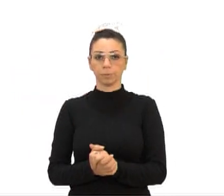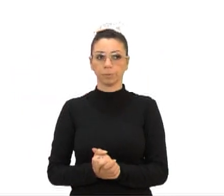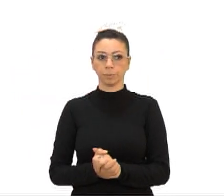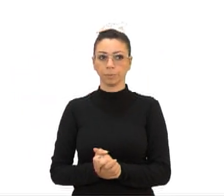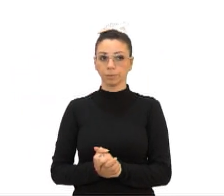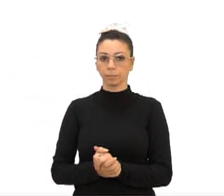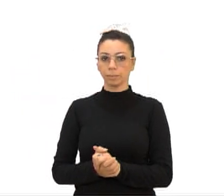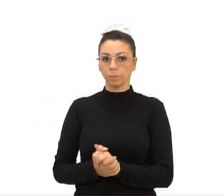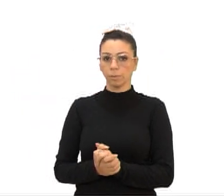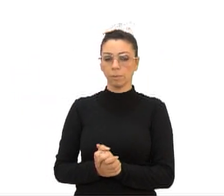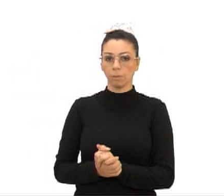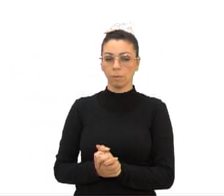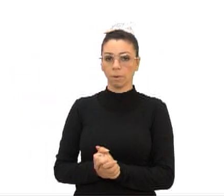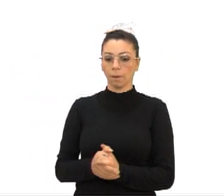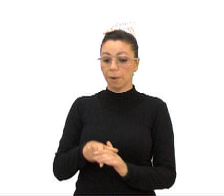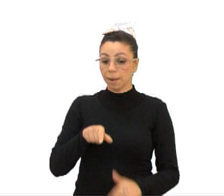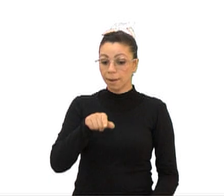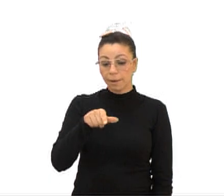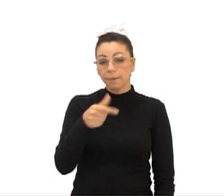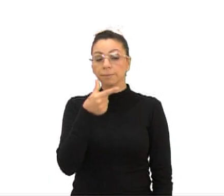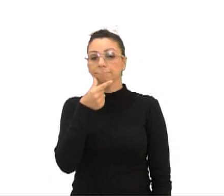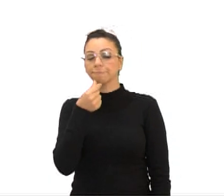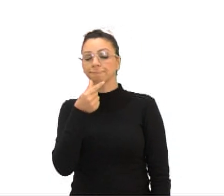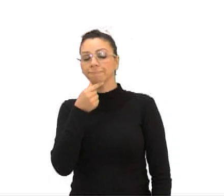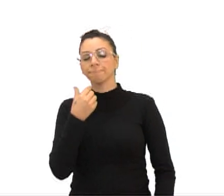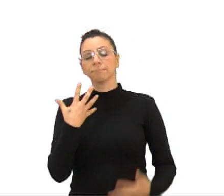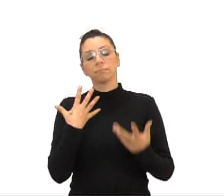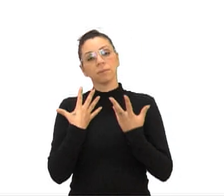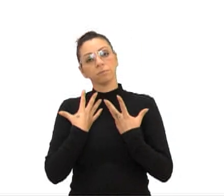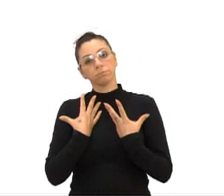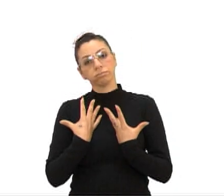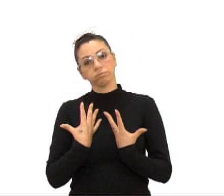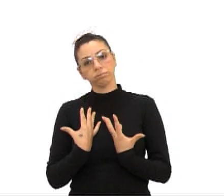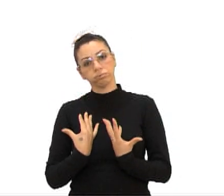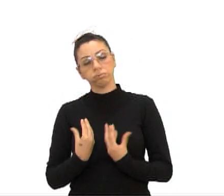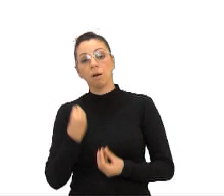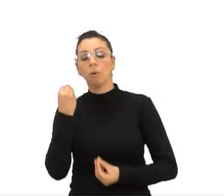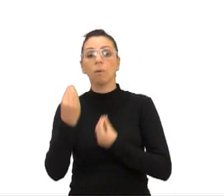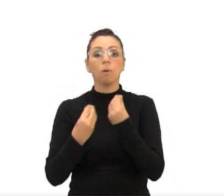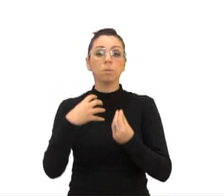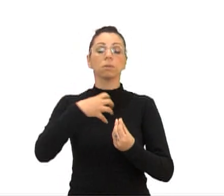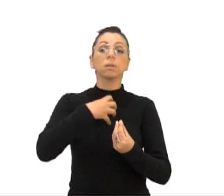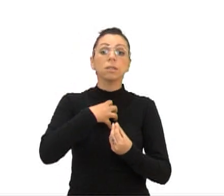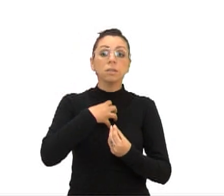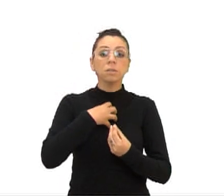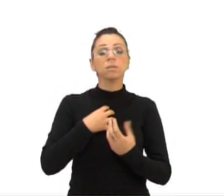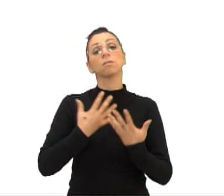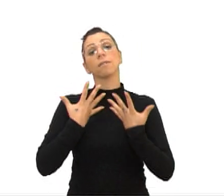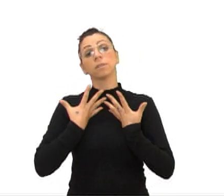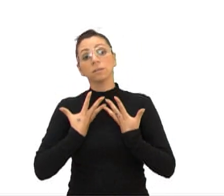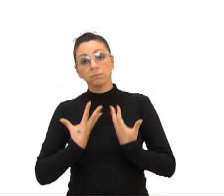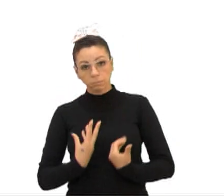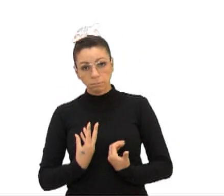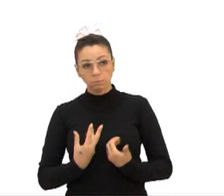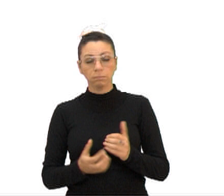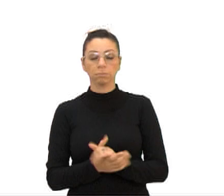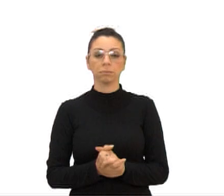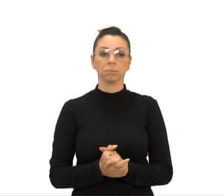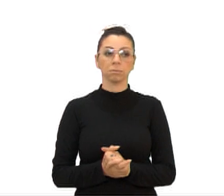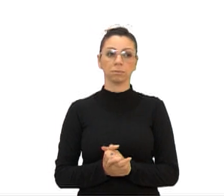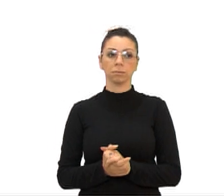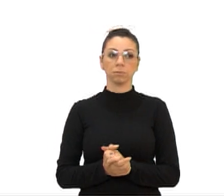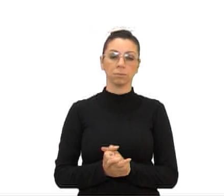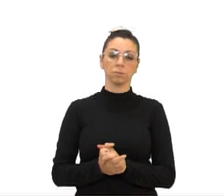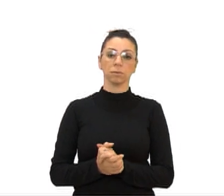ele estava cansado. Como que ele estava? Ele estava cansado. Então, eu tenho aqui